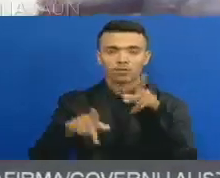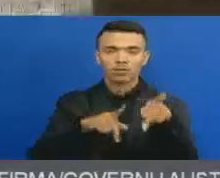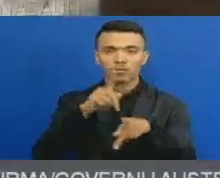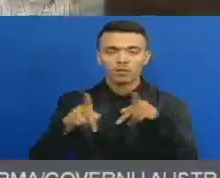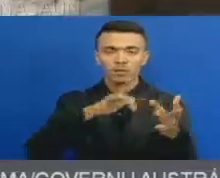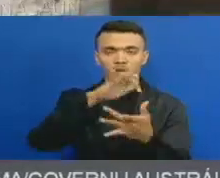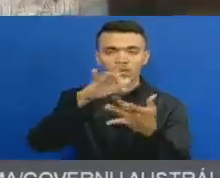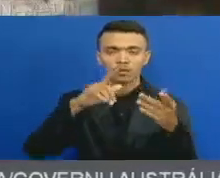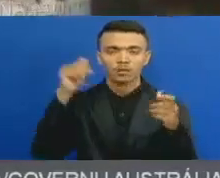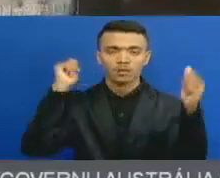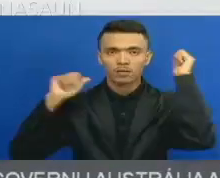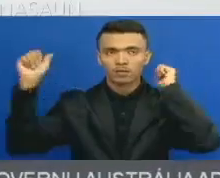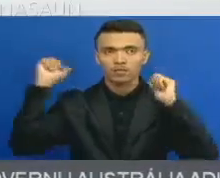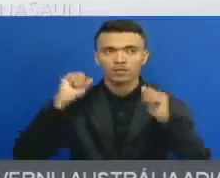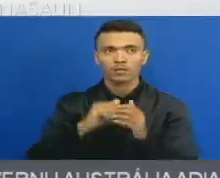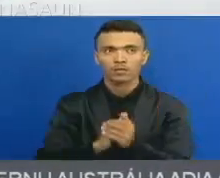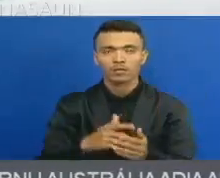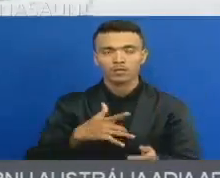em atividades.